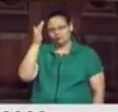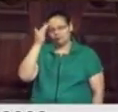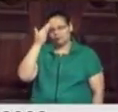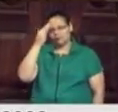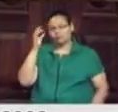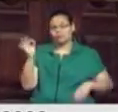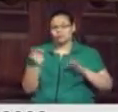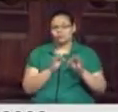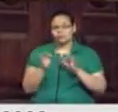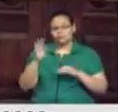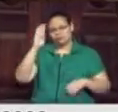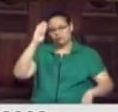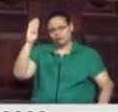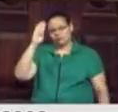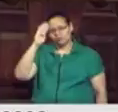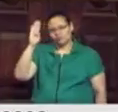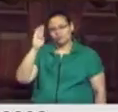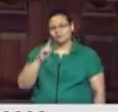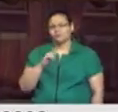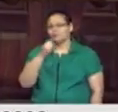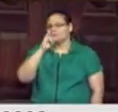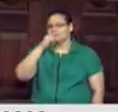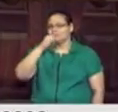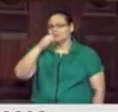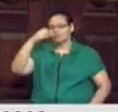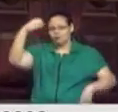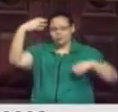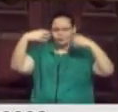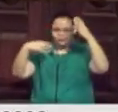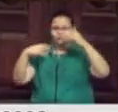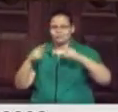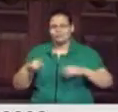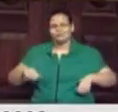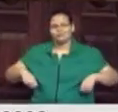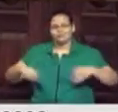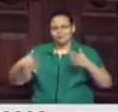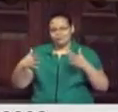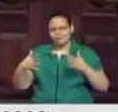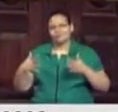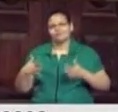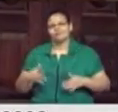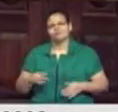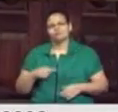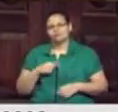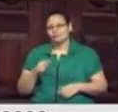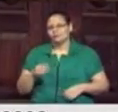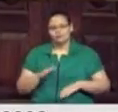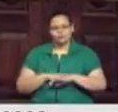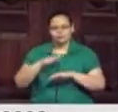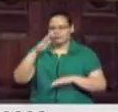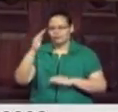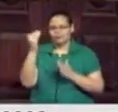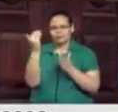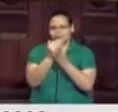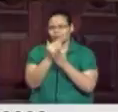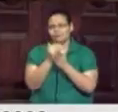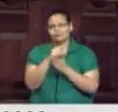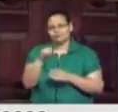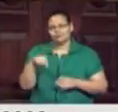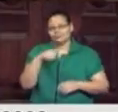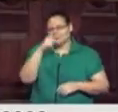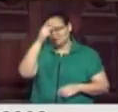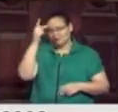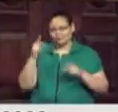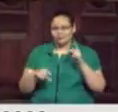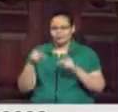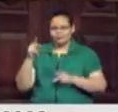projeto, principalmente no que tange a energia elétrica, estava prejudicando de maneira exacerbada os